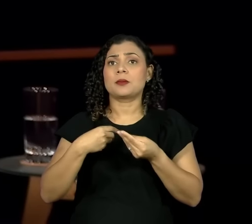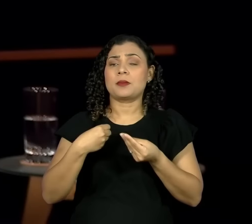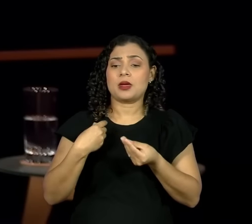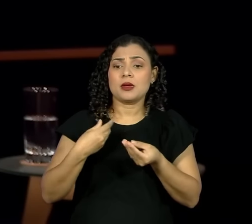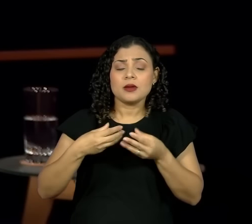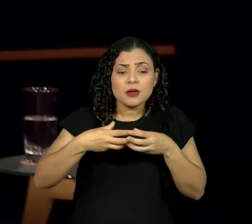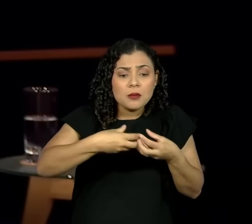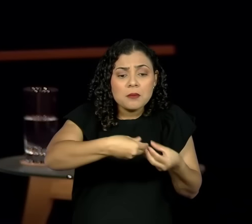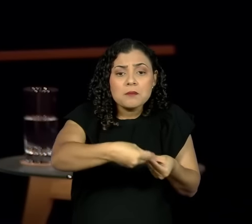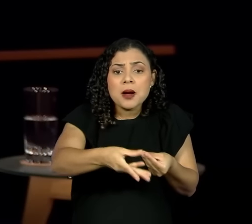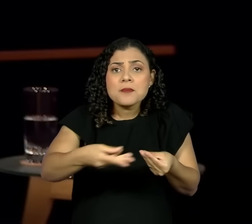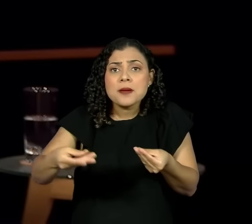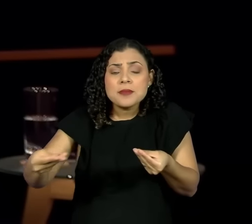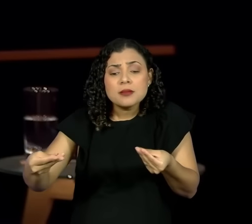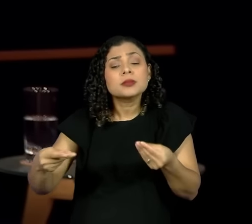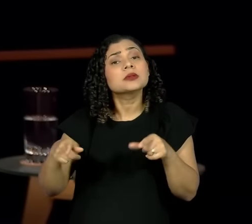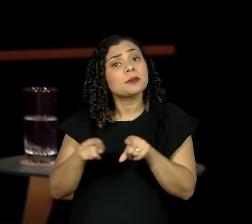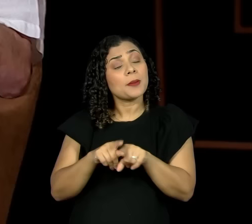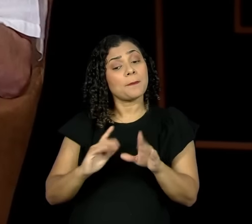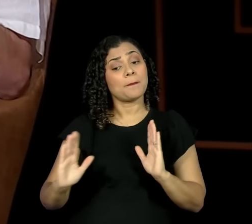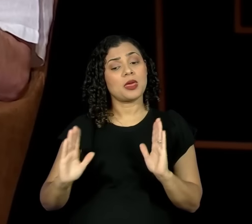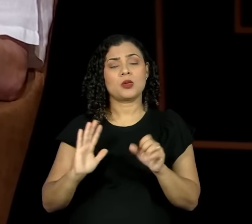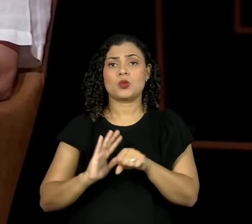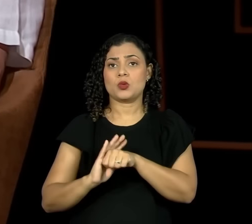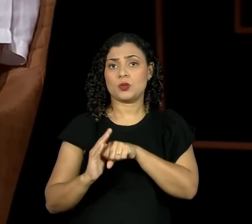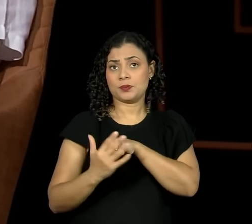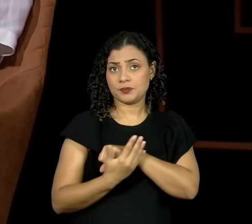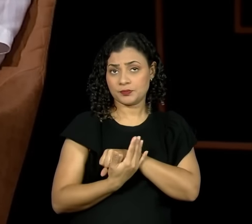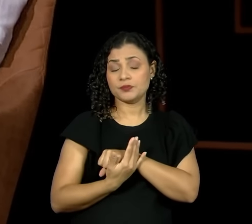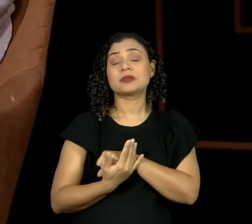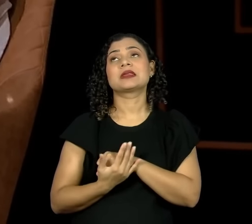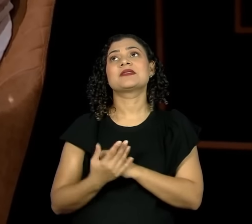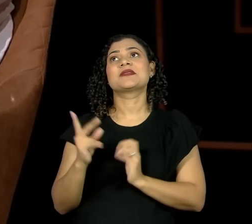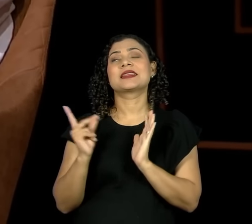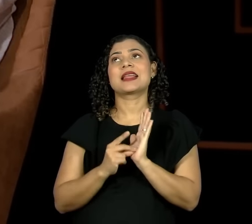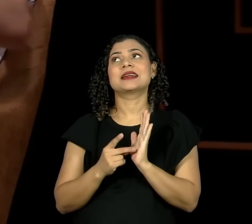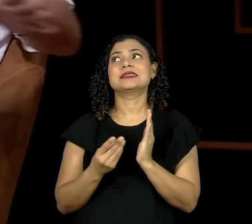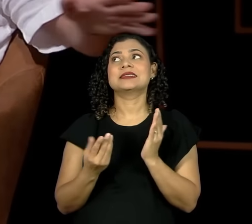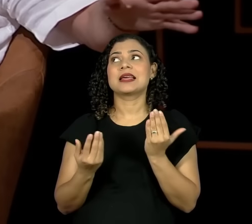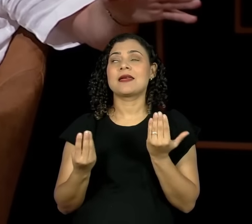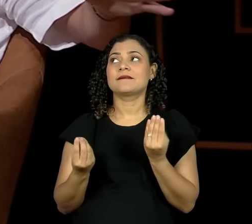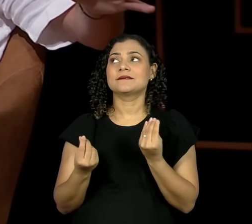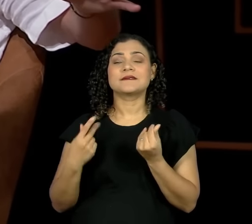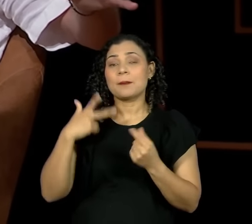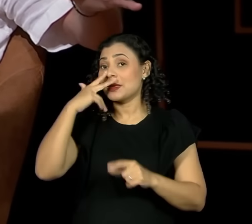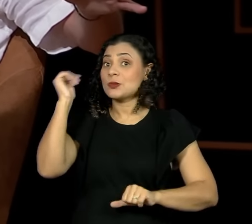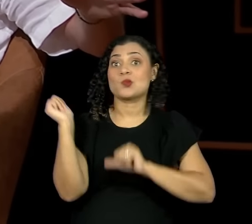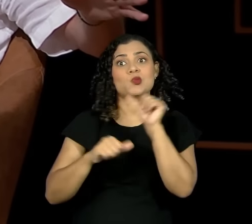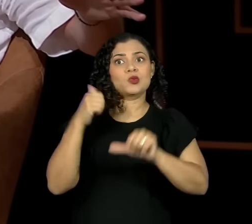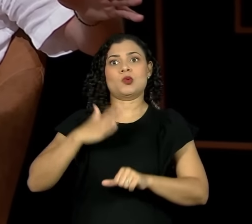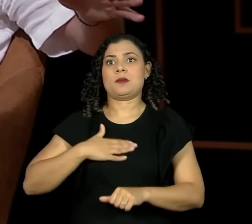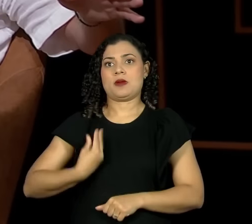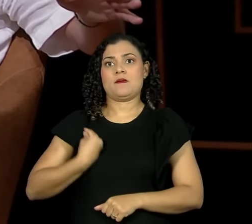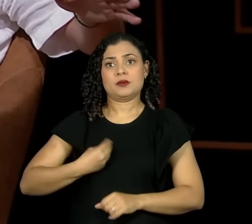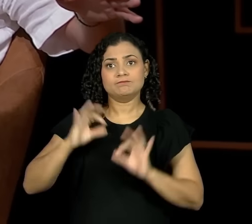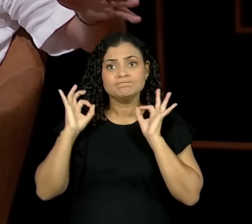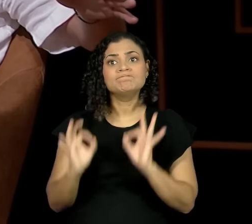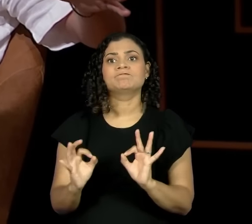e quando veio a pandemia é que ali eu acho que foi um divisor de águas